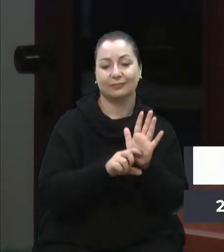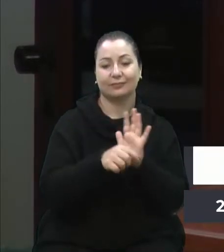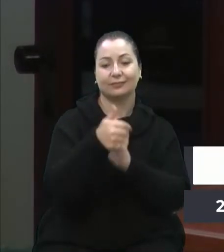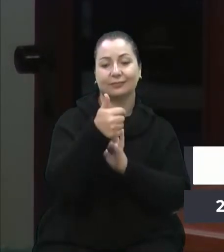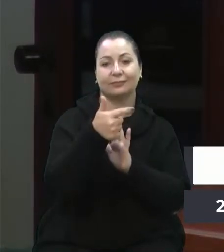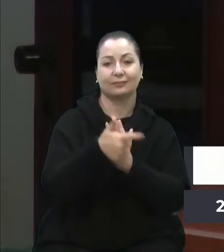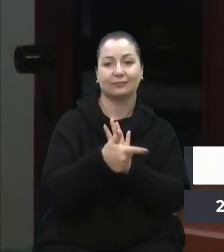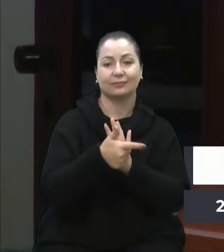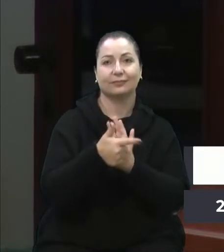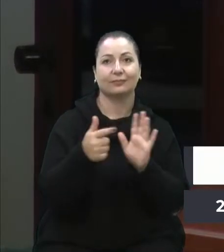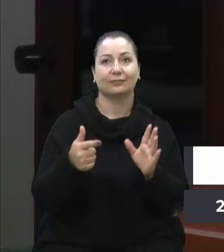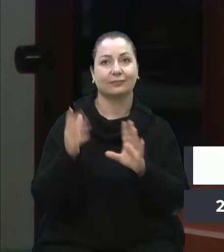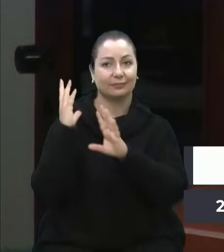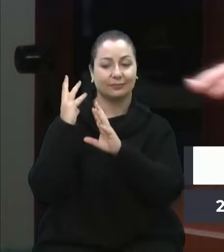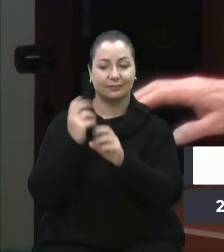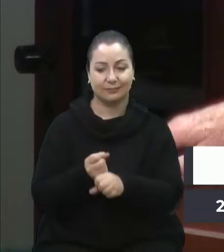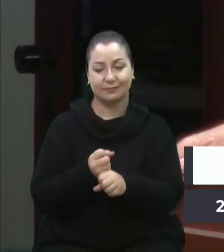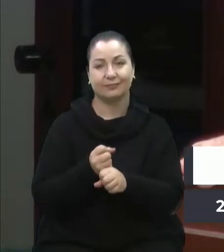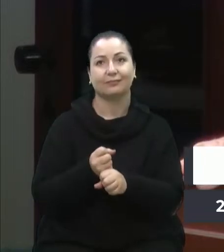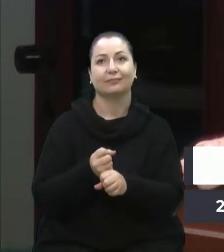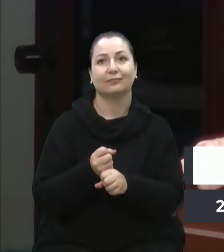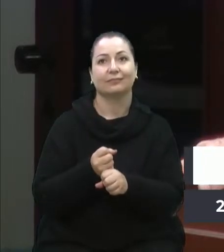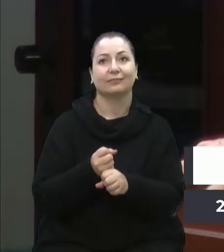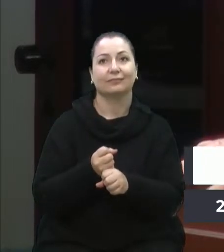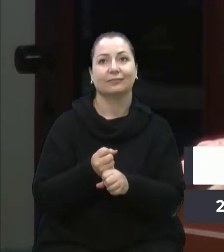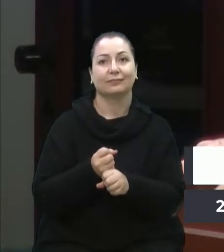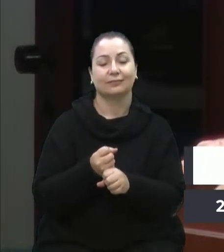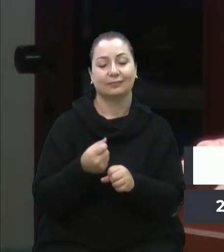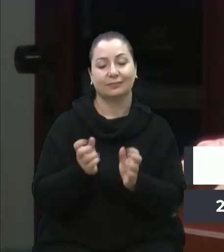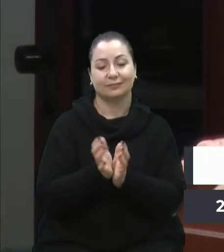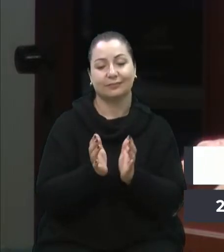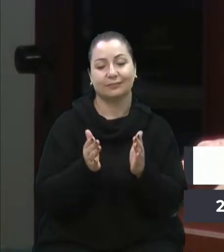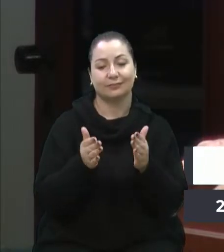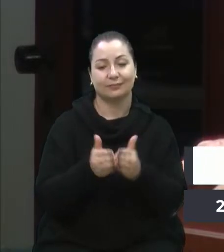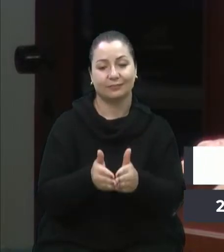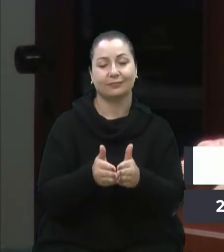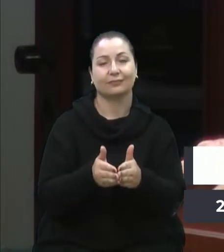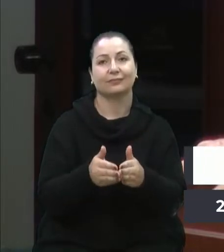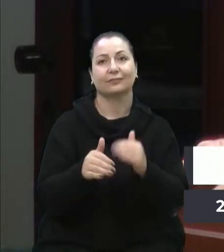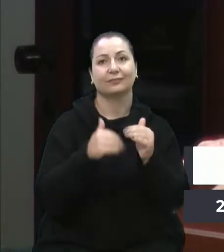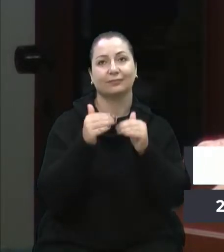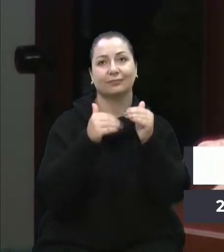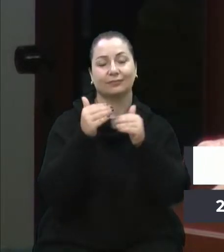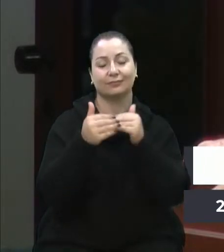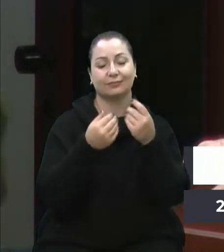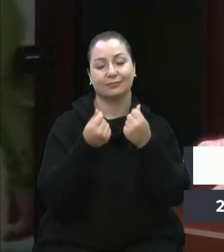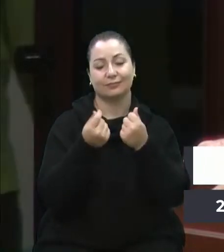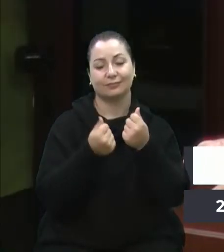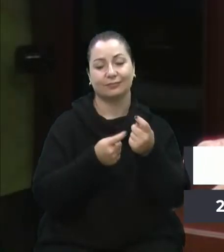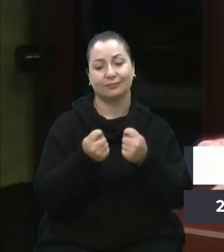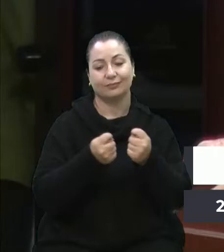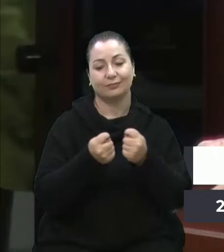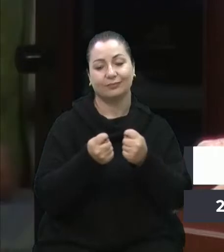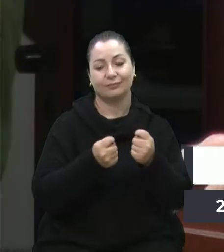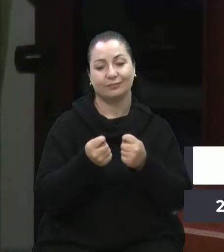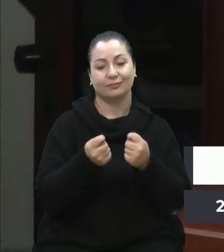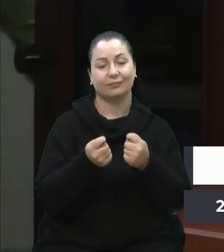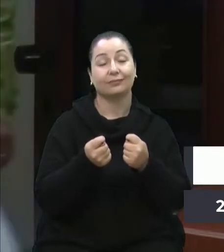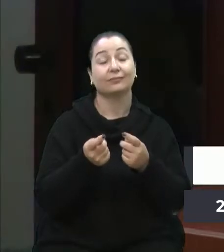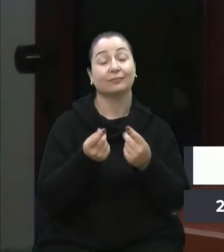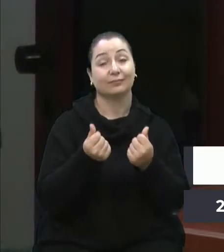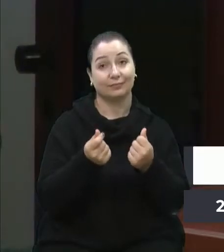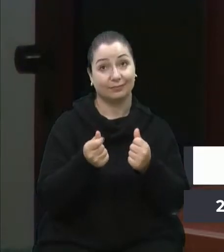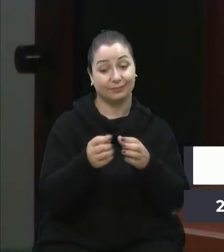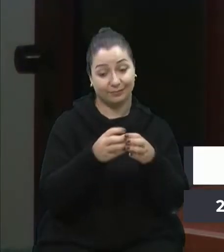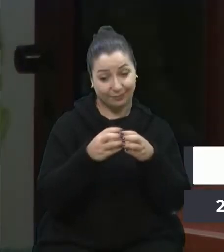Conclusão. Dispositiva. Destarte. Esta Comissão de Desenvolvimento Econômico, Fiscalização, Controle Orçamentário e Turismo, por seus